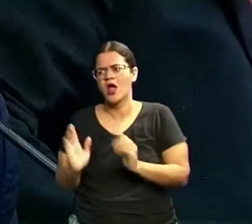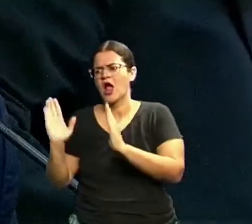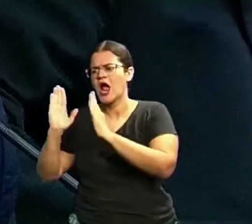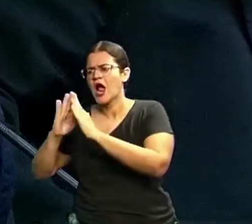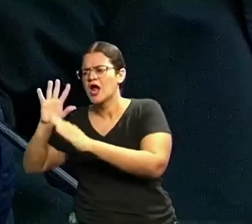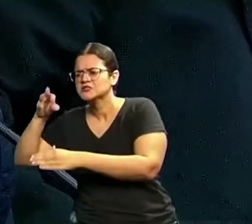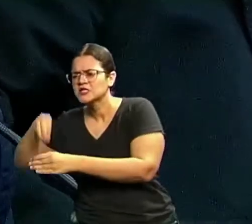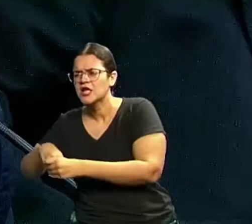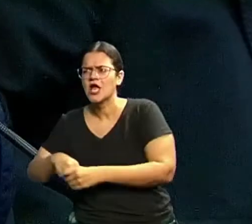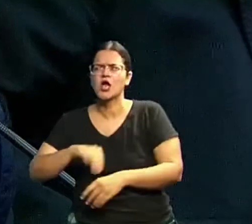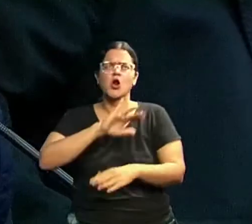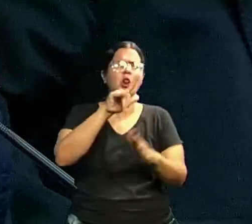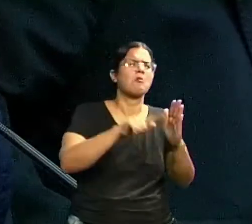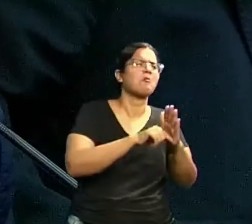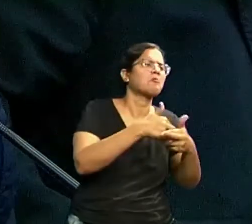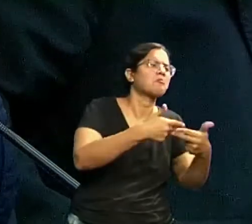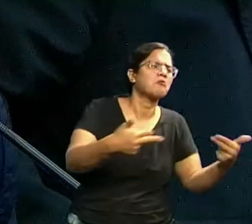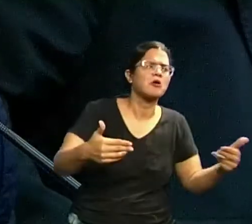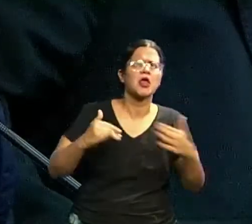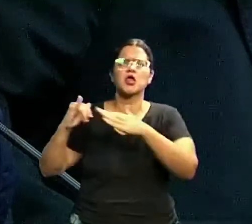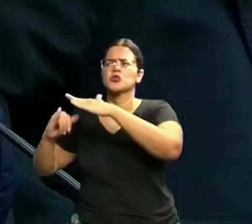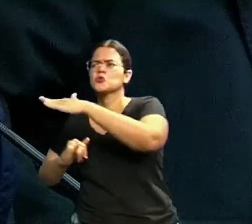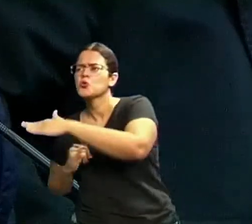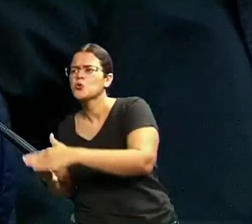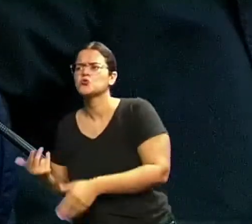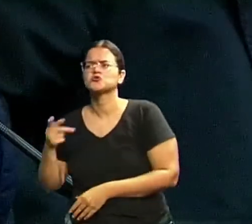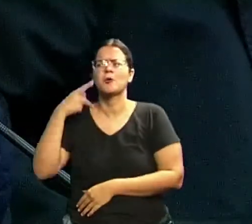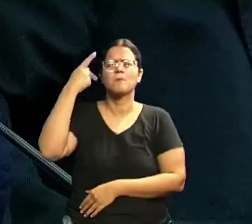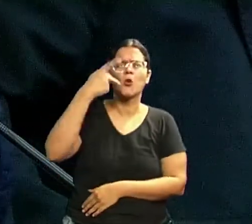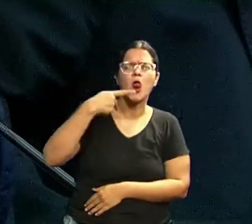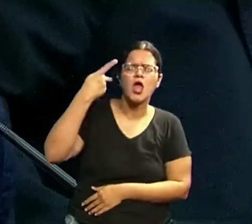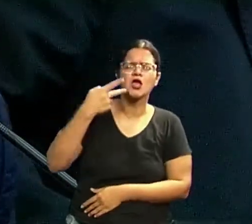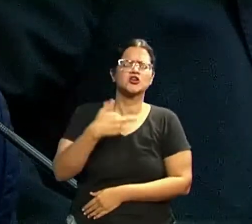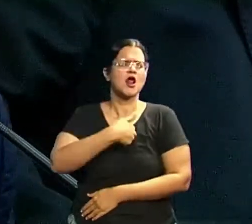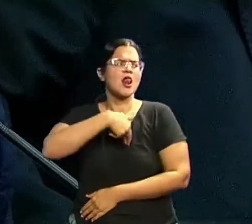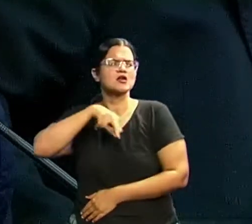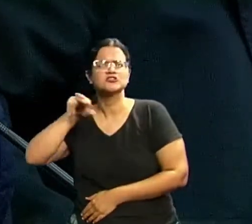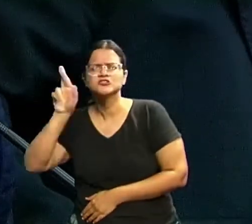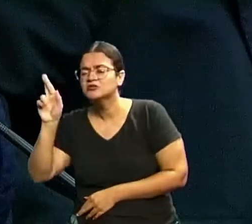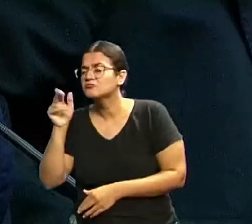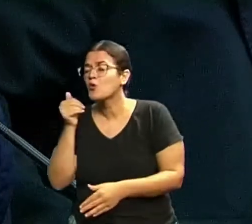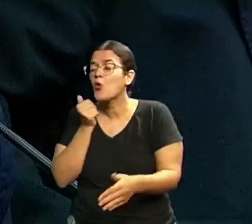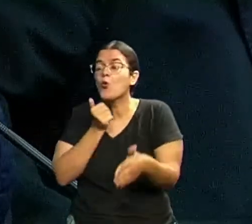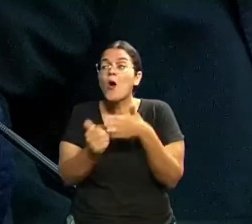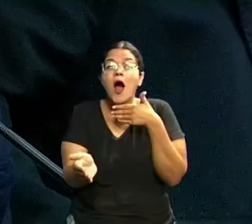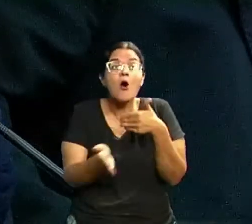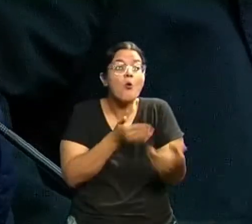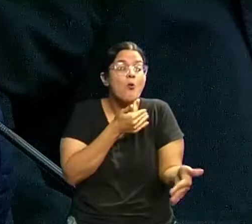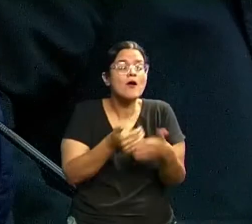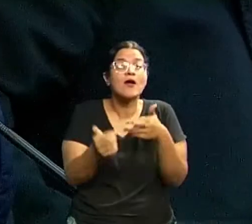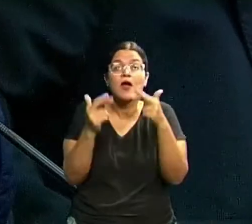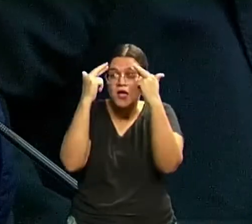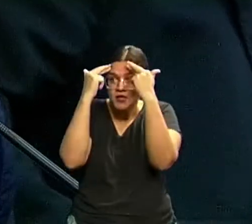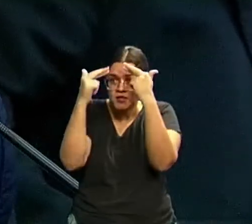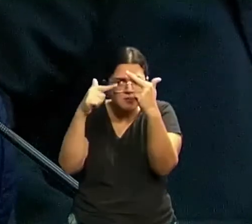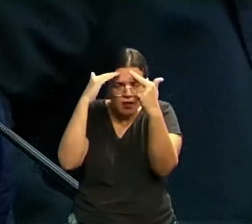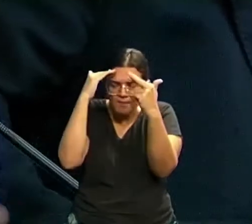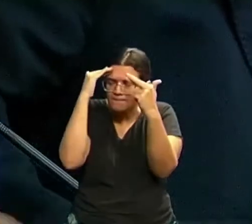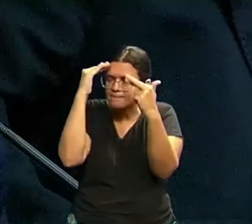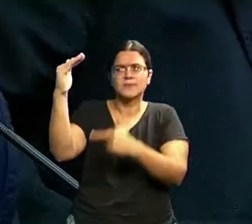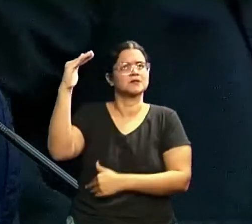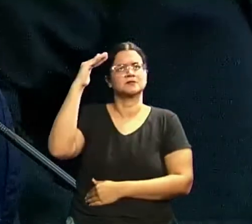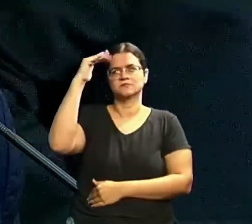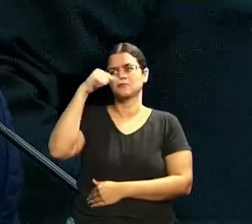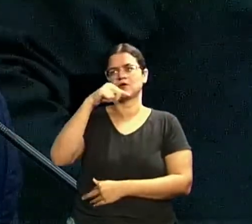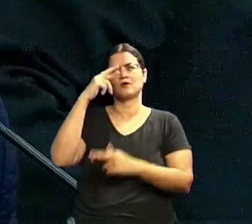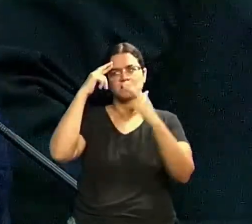doméstica, comercial, industrial, política, religiosa, da maneira que for, o respeito tem que prevalecer. E Vossa